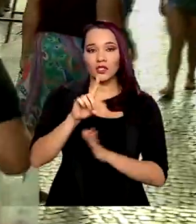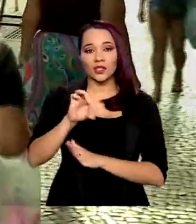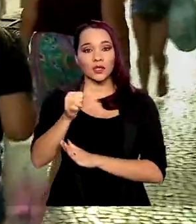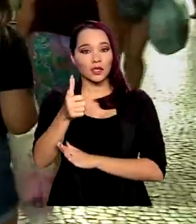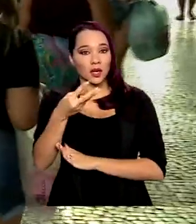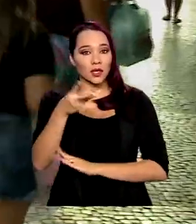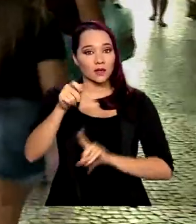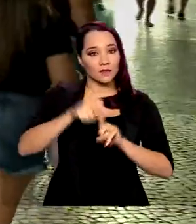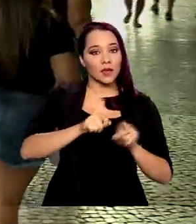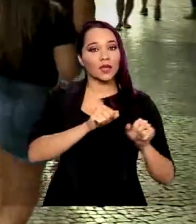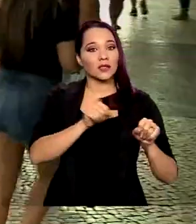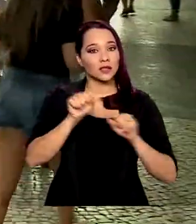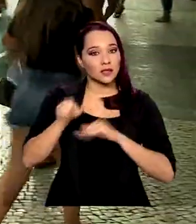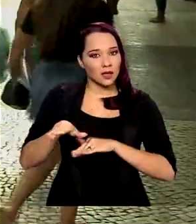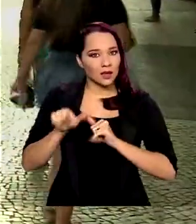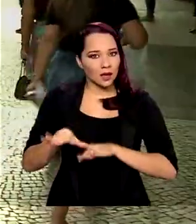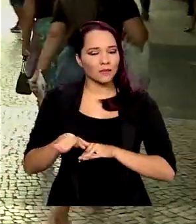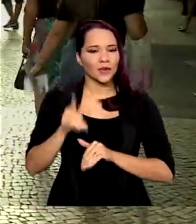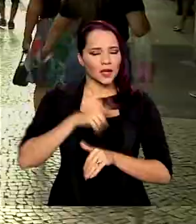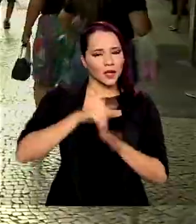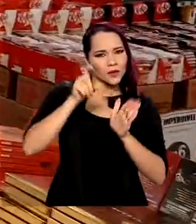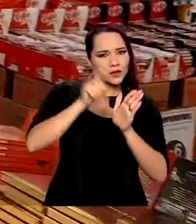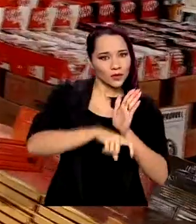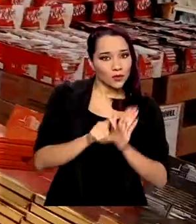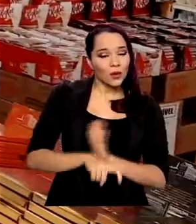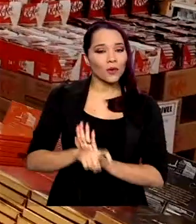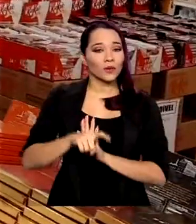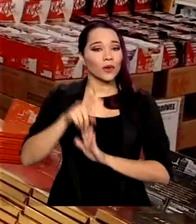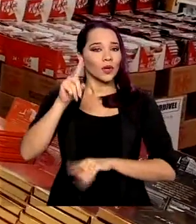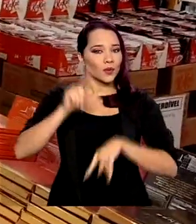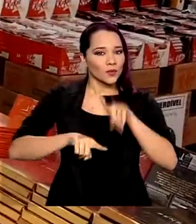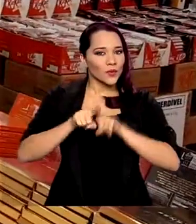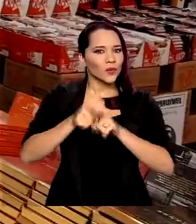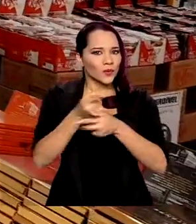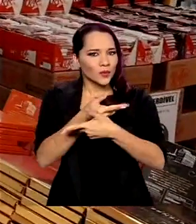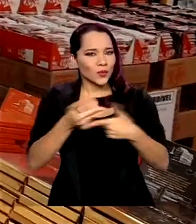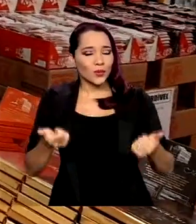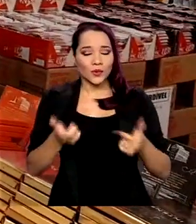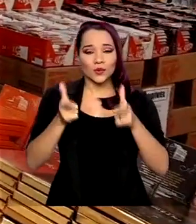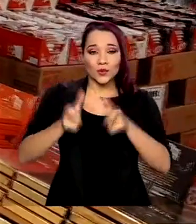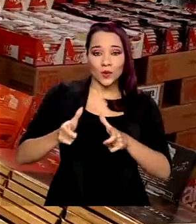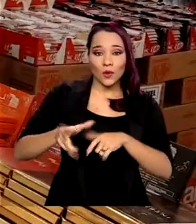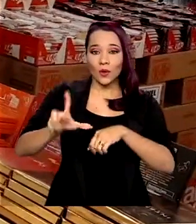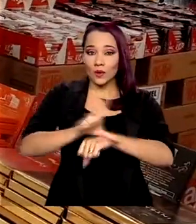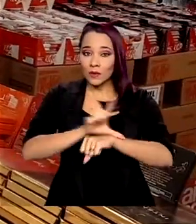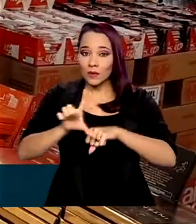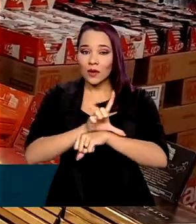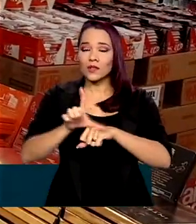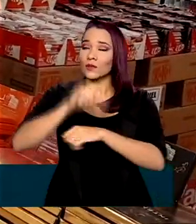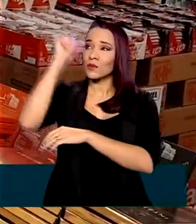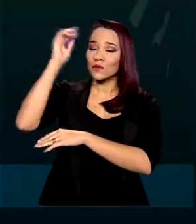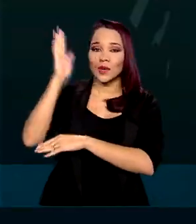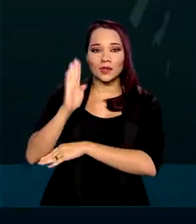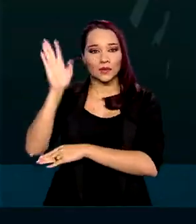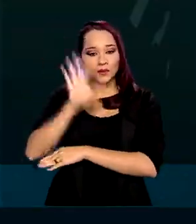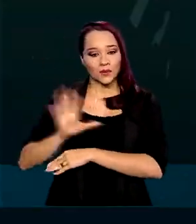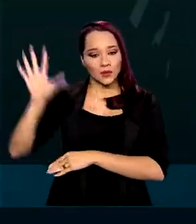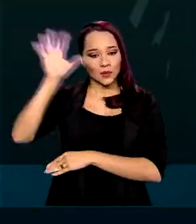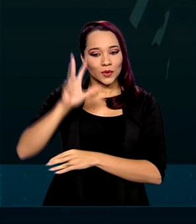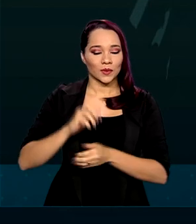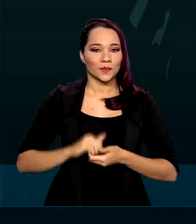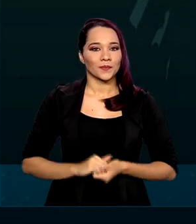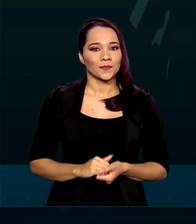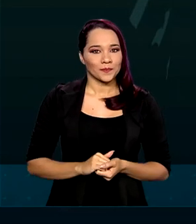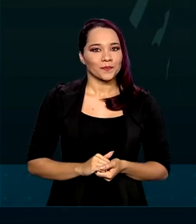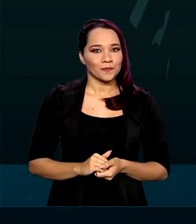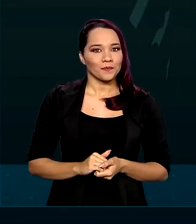terá promoções e descontos em produtos e mercadorias nos estabelecimentos comerciais em todo o país. Nós estamos